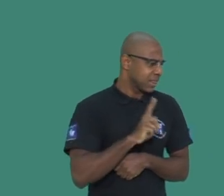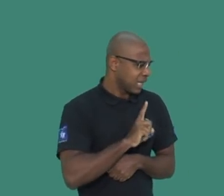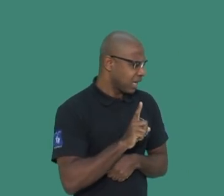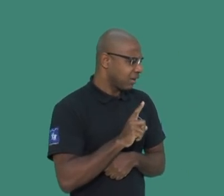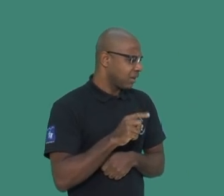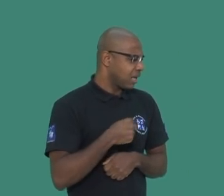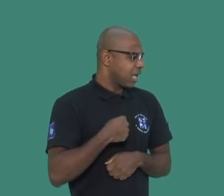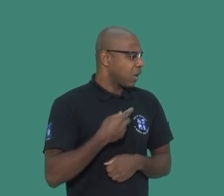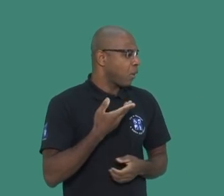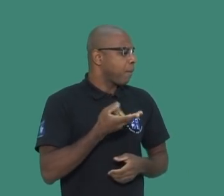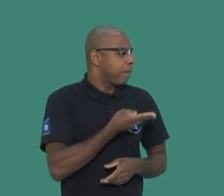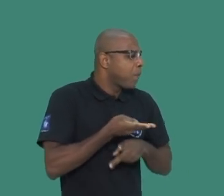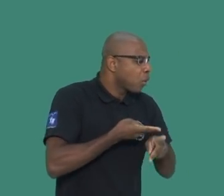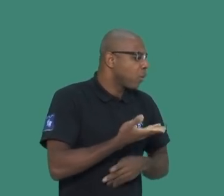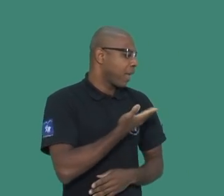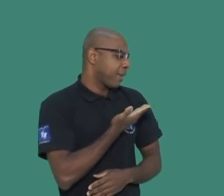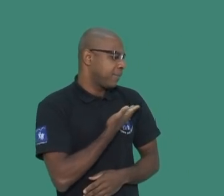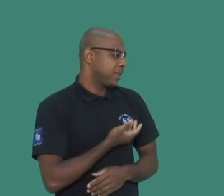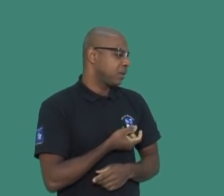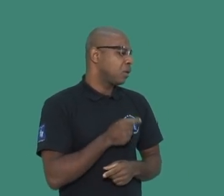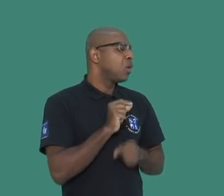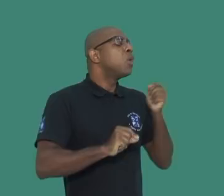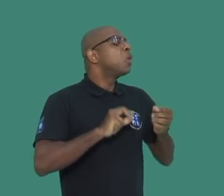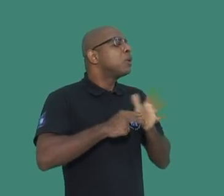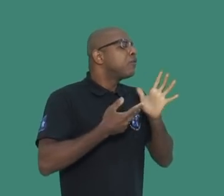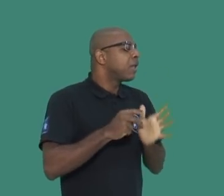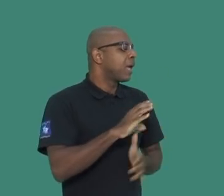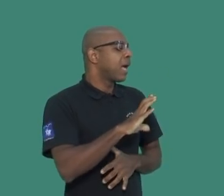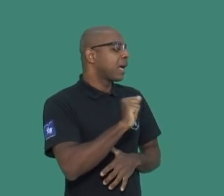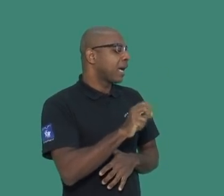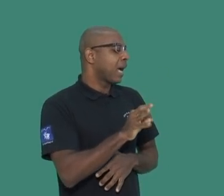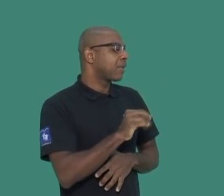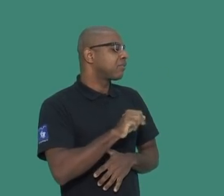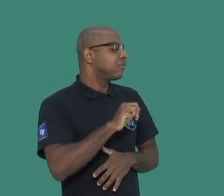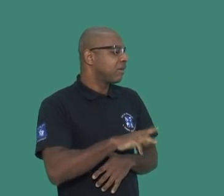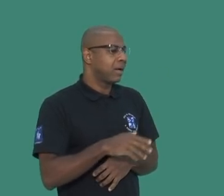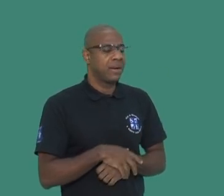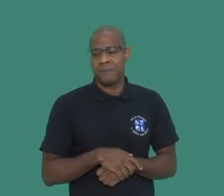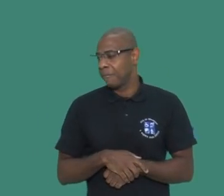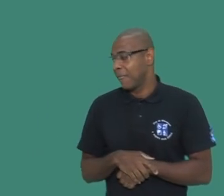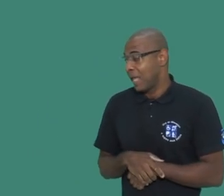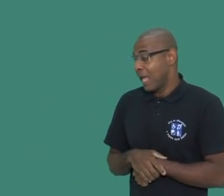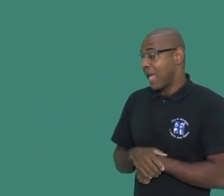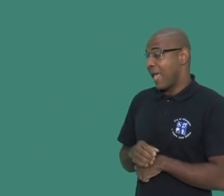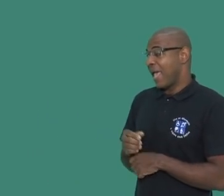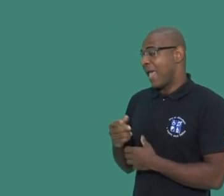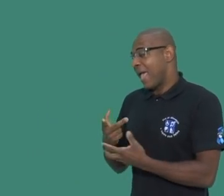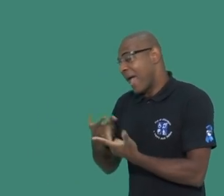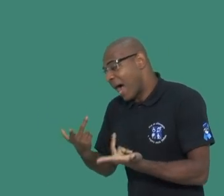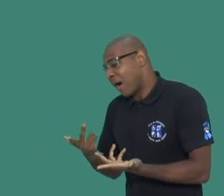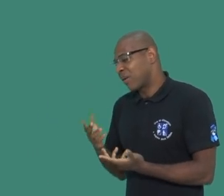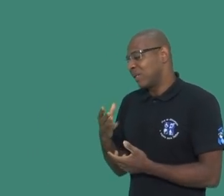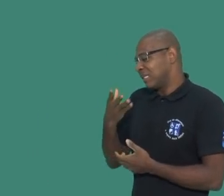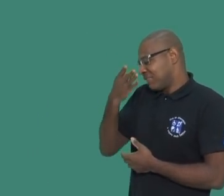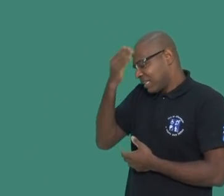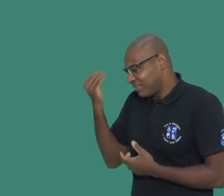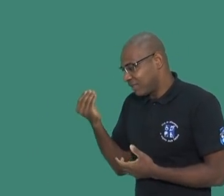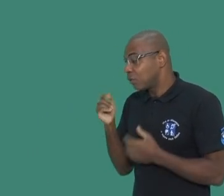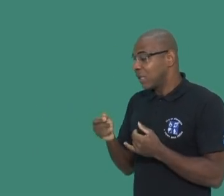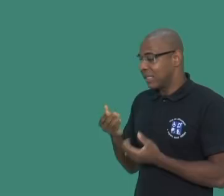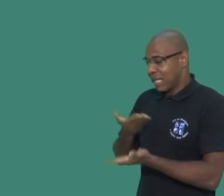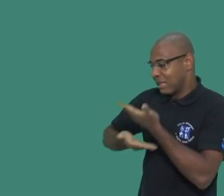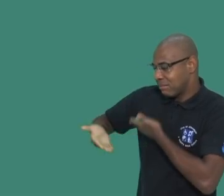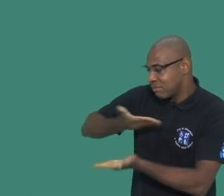eu procuro amigos. O que quer dizer cativar? É algo quase sempre esquecido. Significa criar